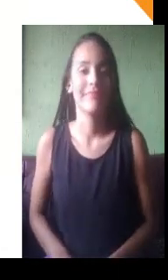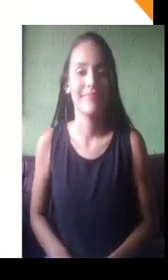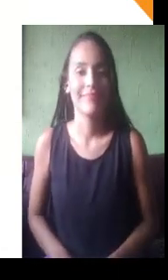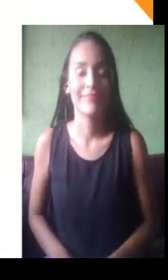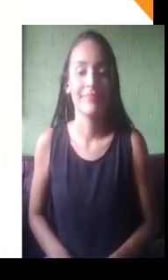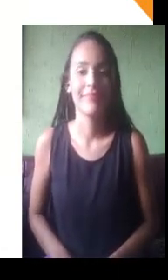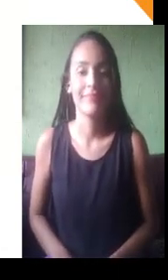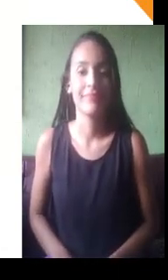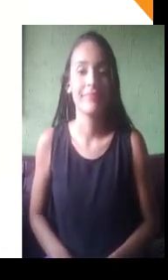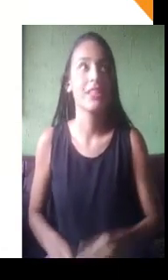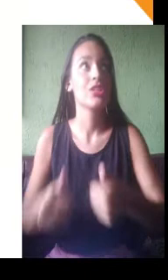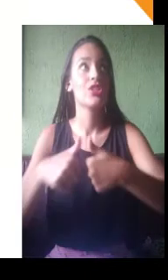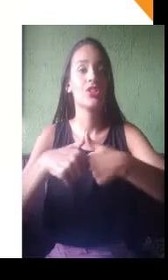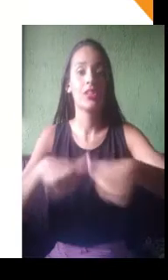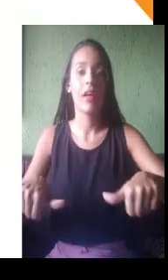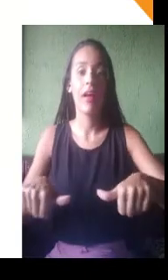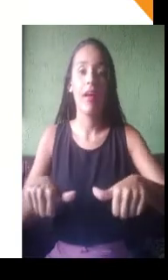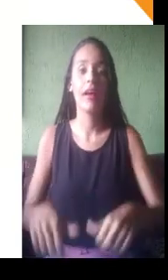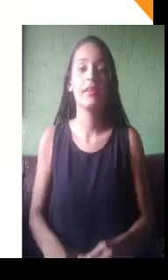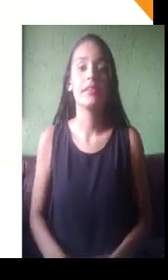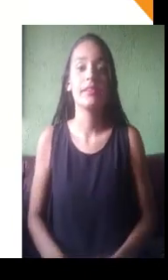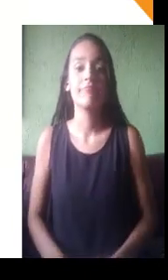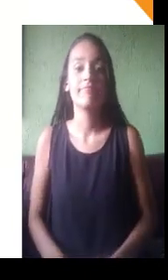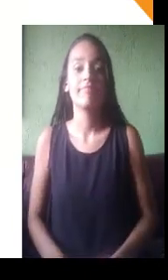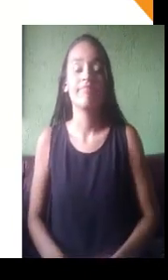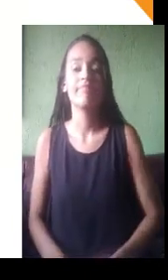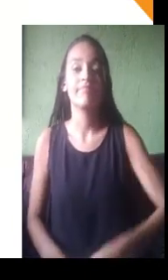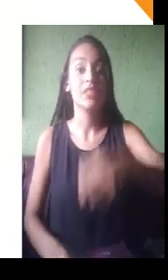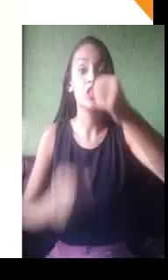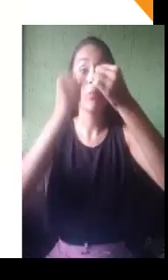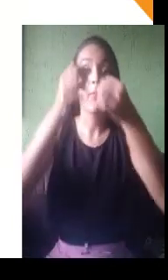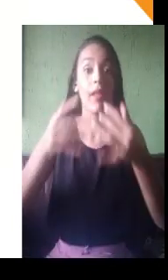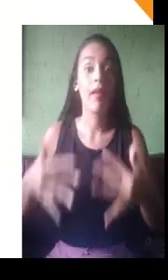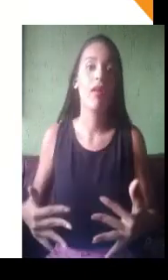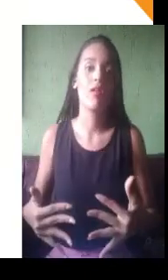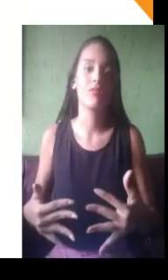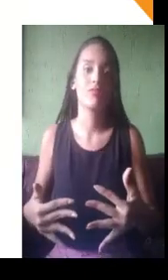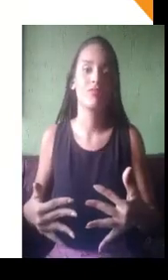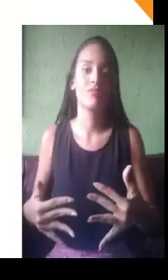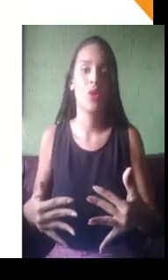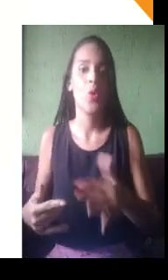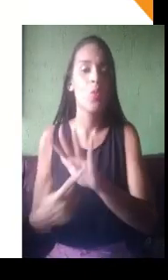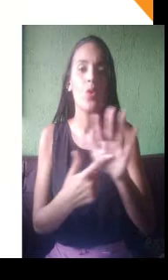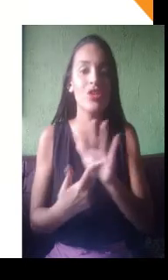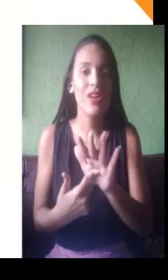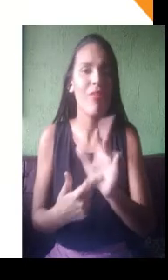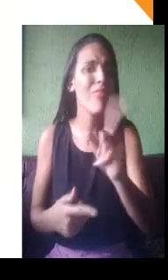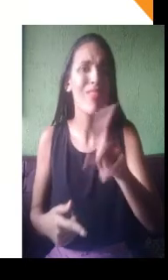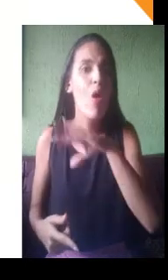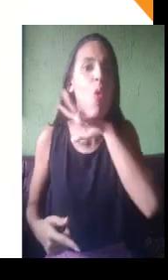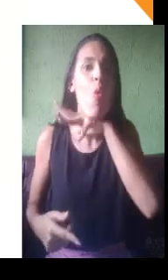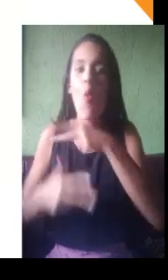O que eu vou perceber aqui, galera? Eu vou perceber o seguinte. Eu vou perceber que ele descreve, caracteriza esse